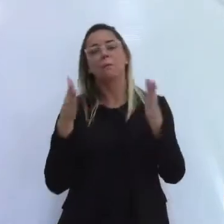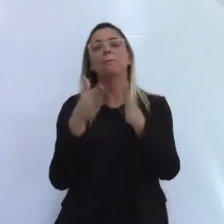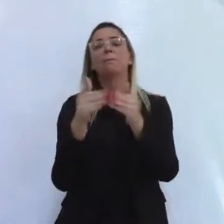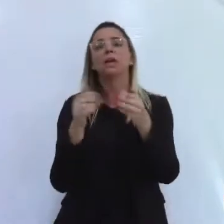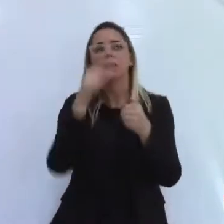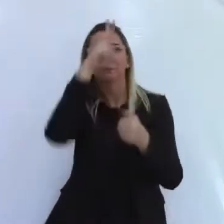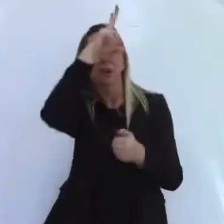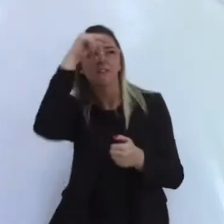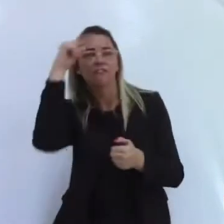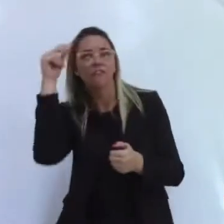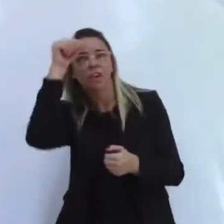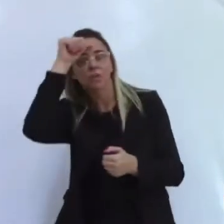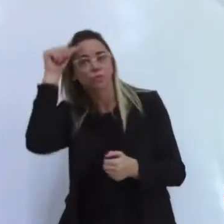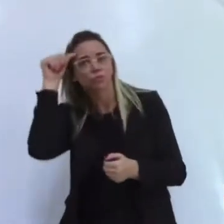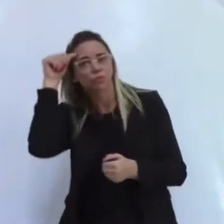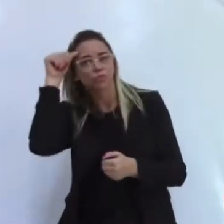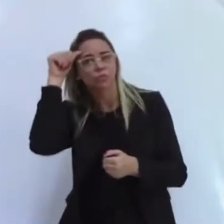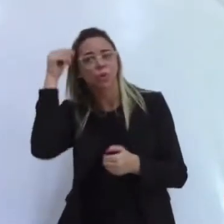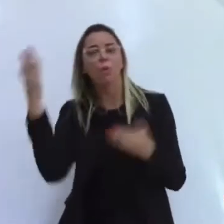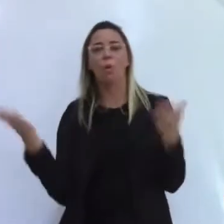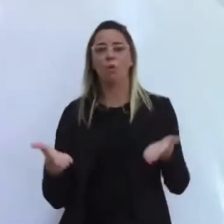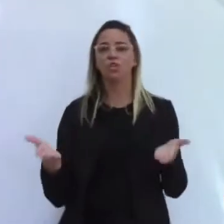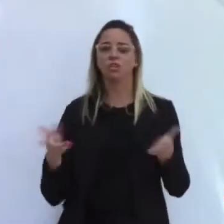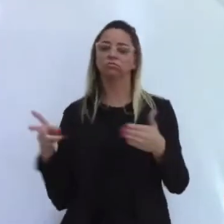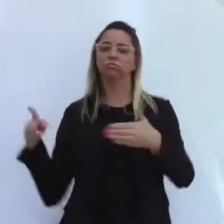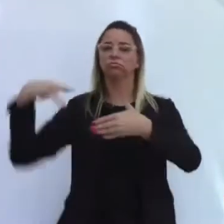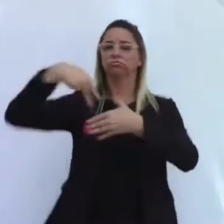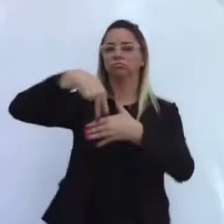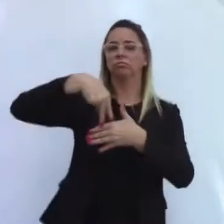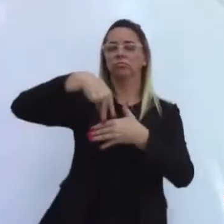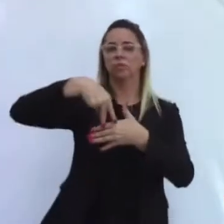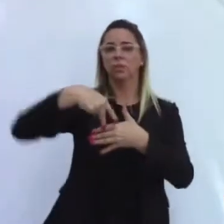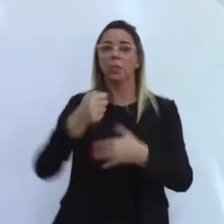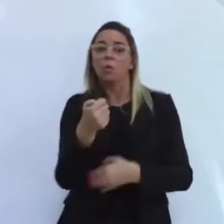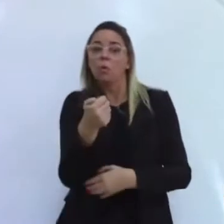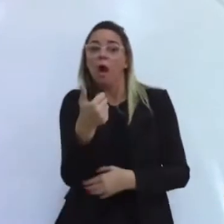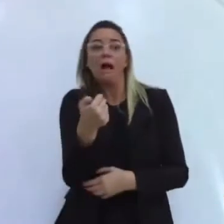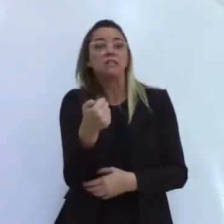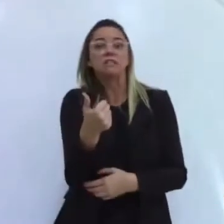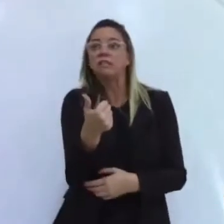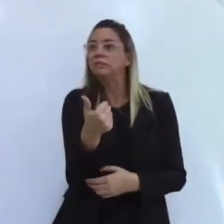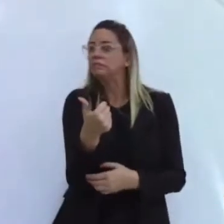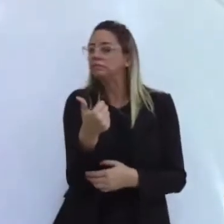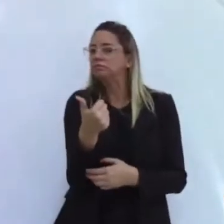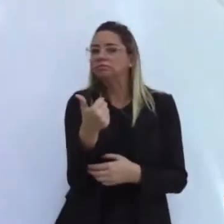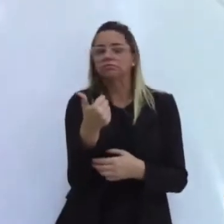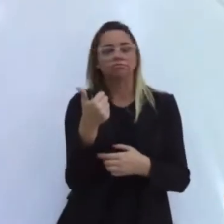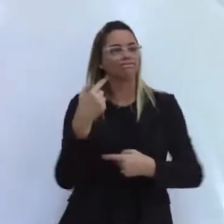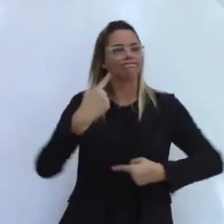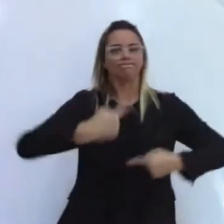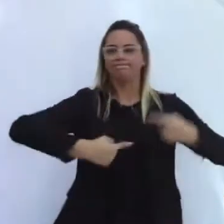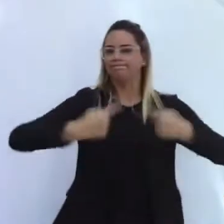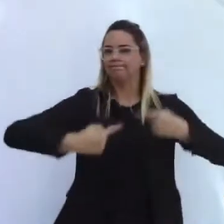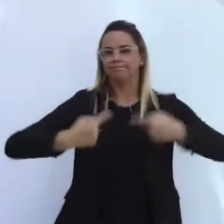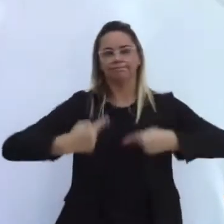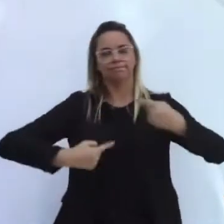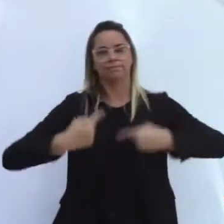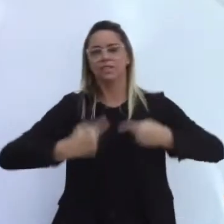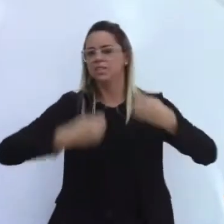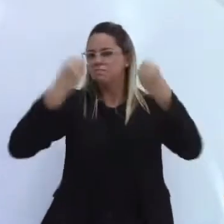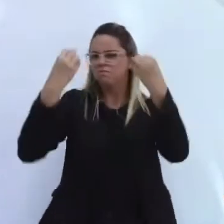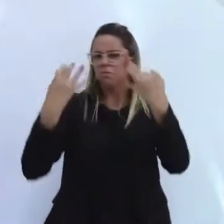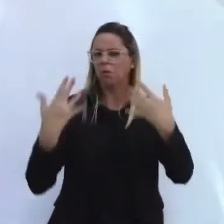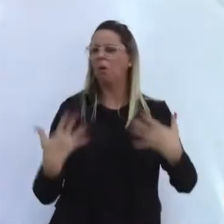que aqui nessa tribuna de hoje, quase que não se discutiu os problemas de São Bento do Una.